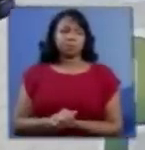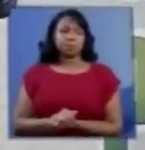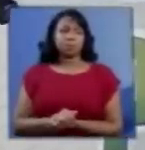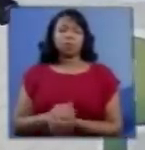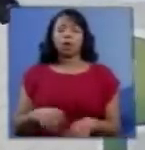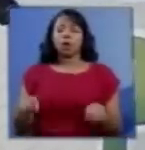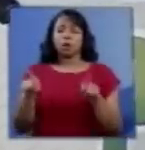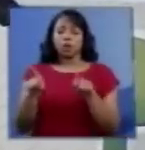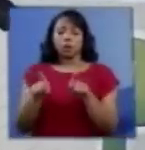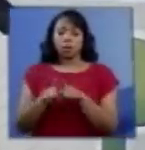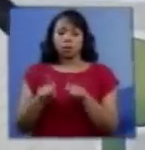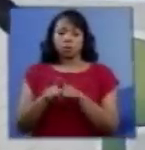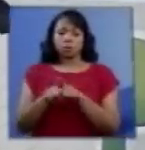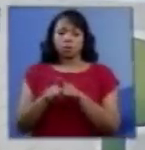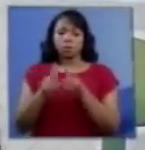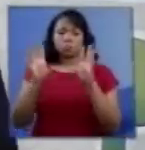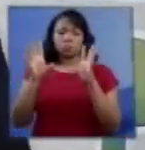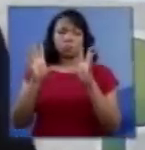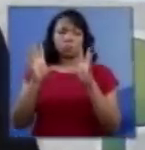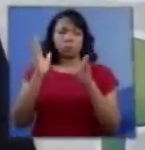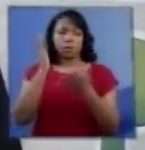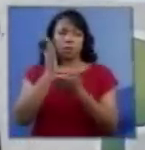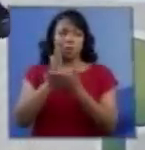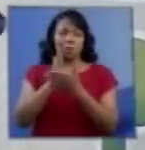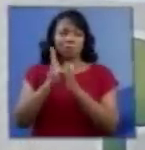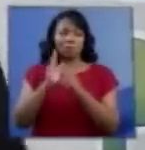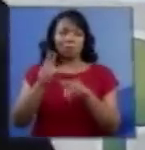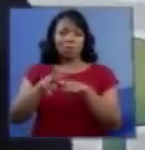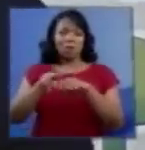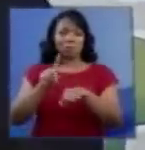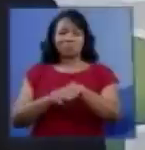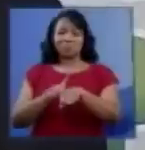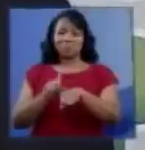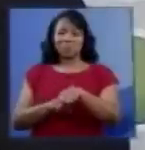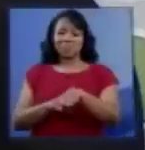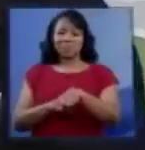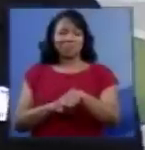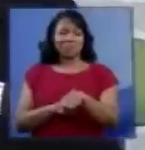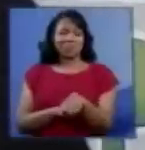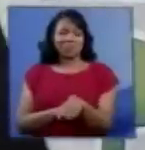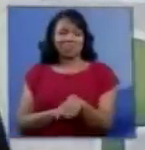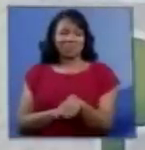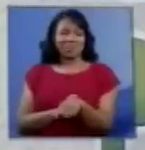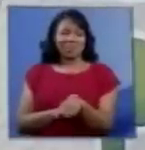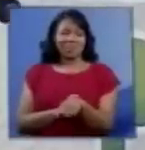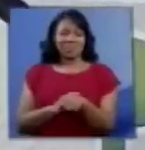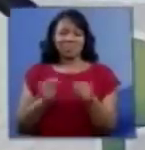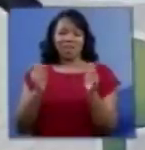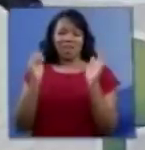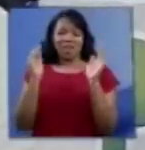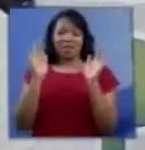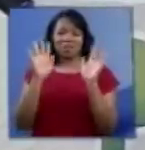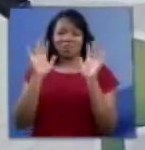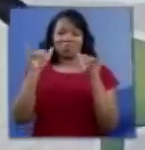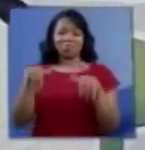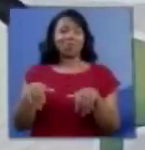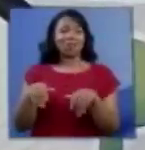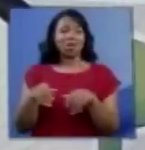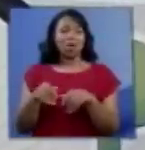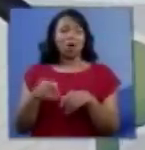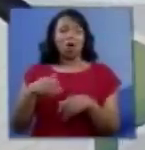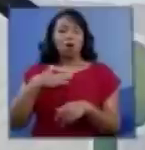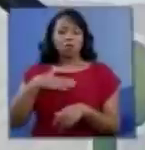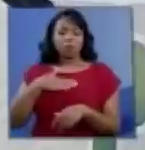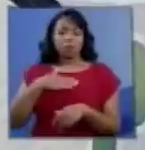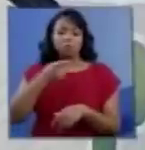assim concluindo devido o nosso tempo que já está se encerrando gostaria de